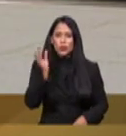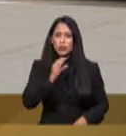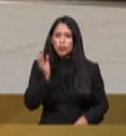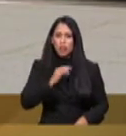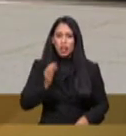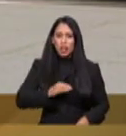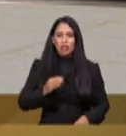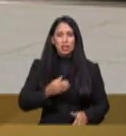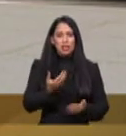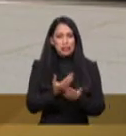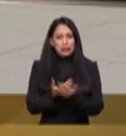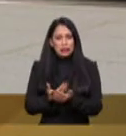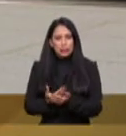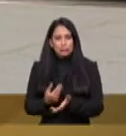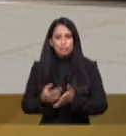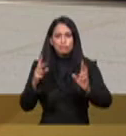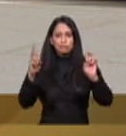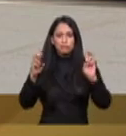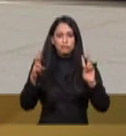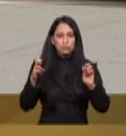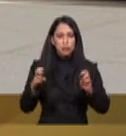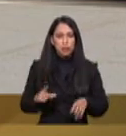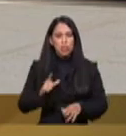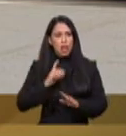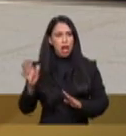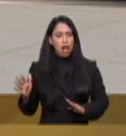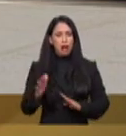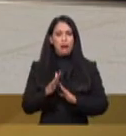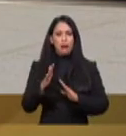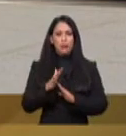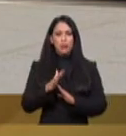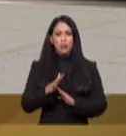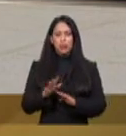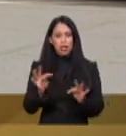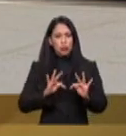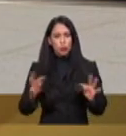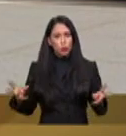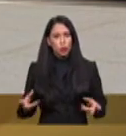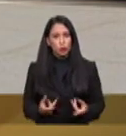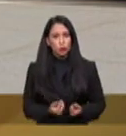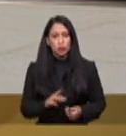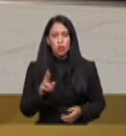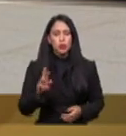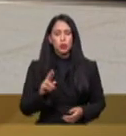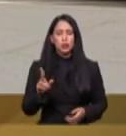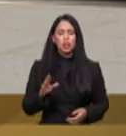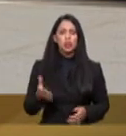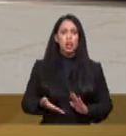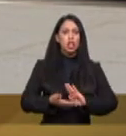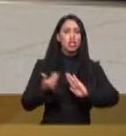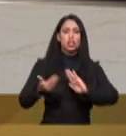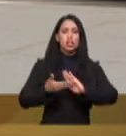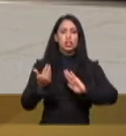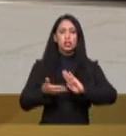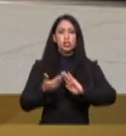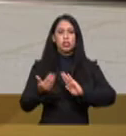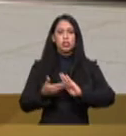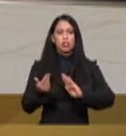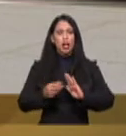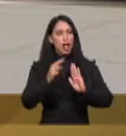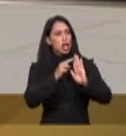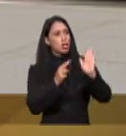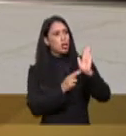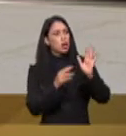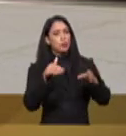mais detidamente sobre isso para estabelecer limites que se apliquem a todos. Não se trata de abolir parte essencial do marco